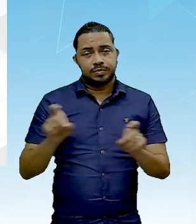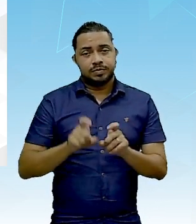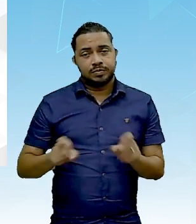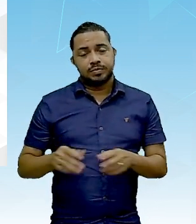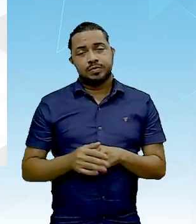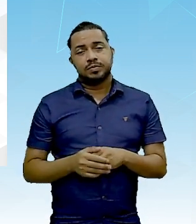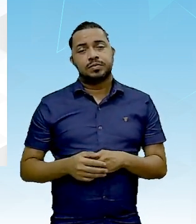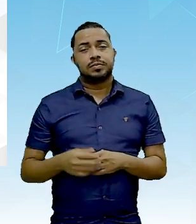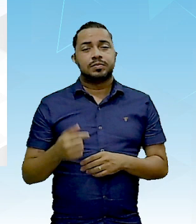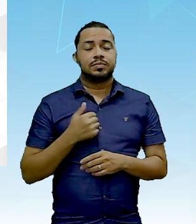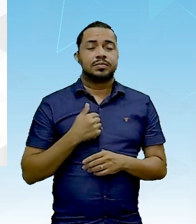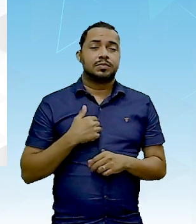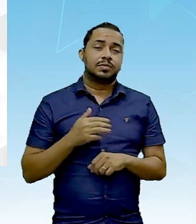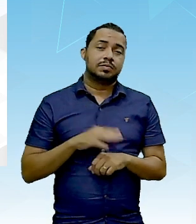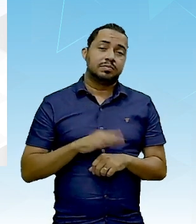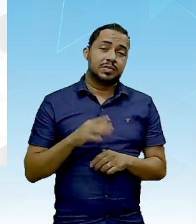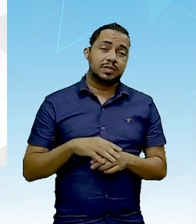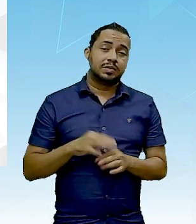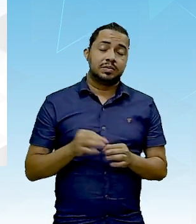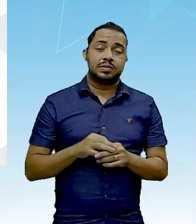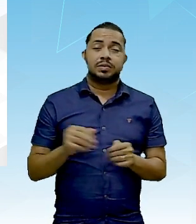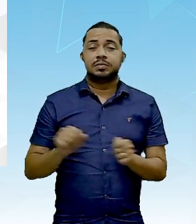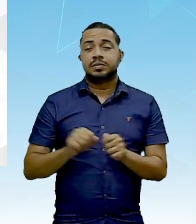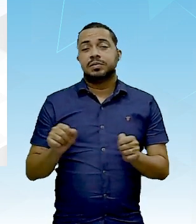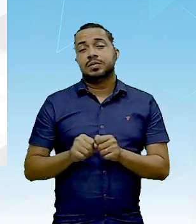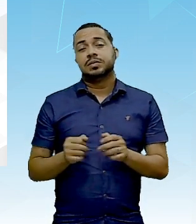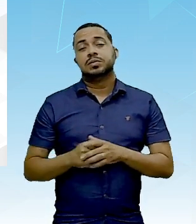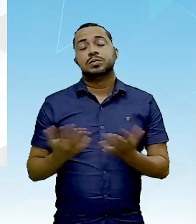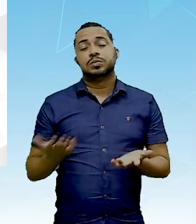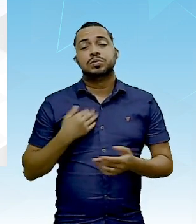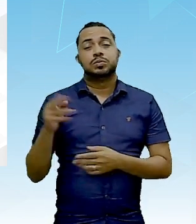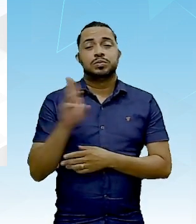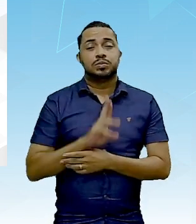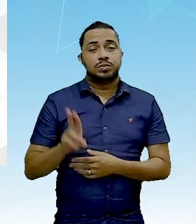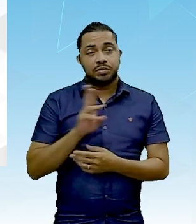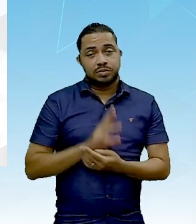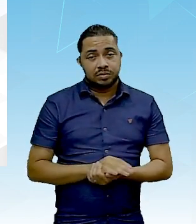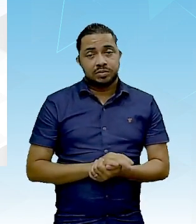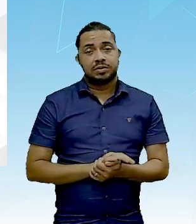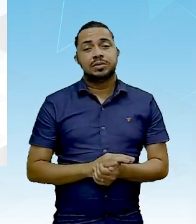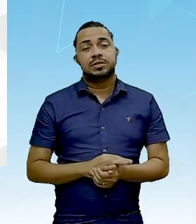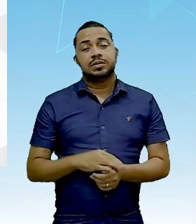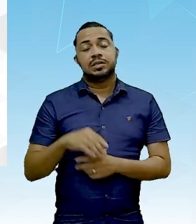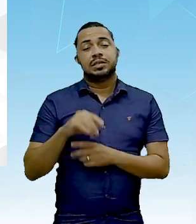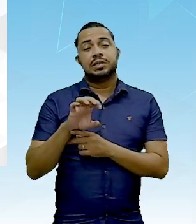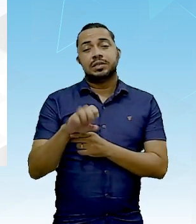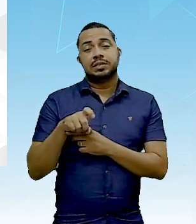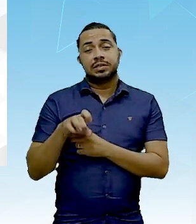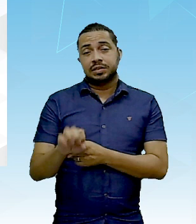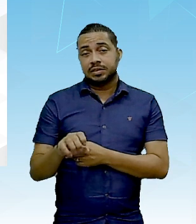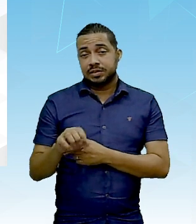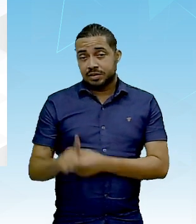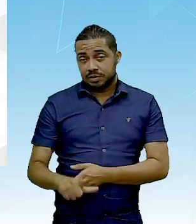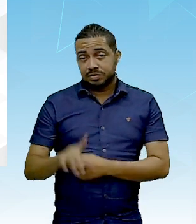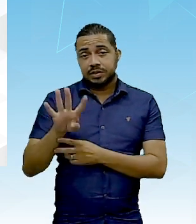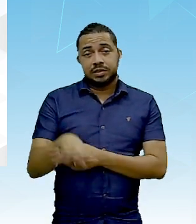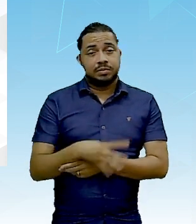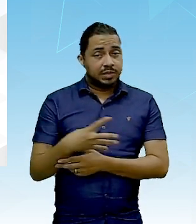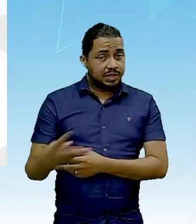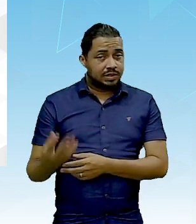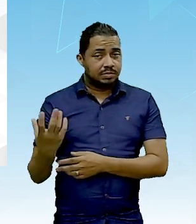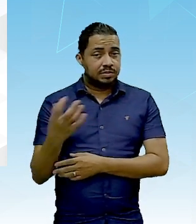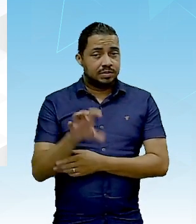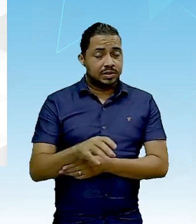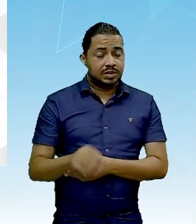no meu é mais comum por causa da plataforma Word, então eu uso bem. Aí eu uso o Excel, construo minha tabela em cima dele, coloco